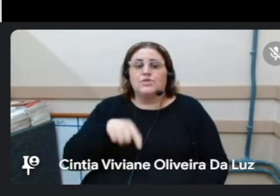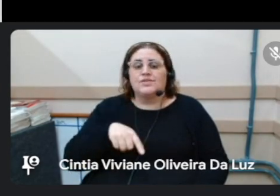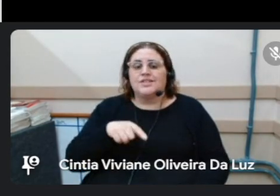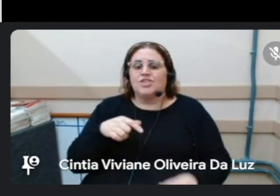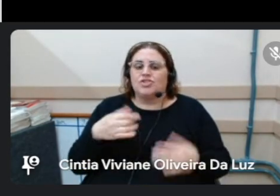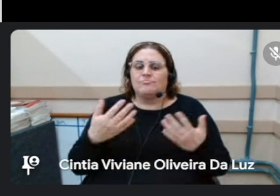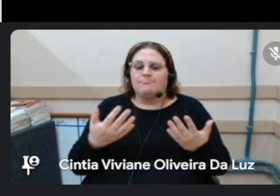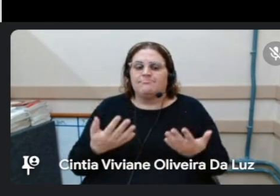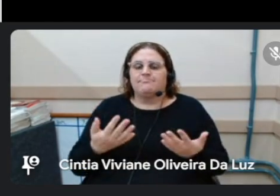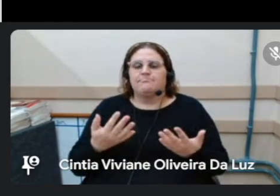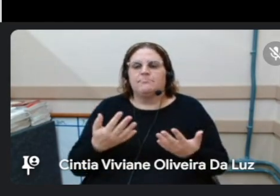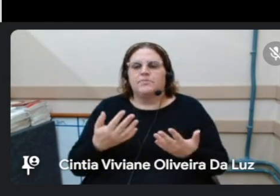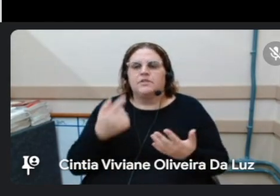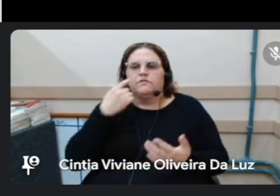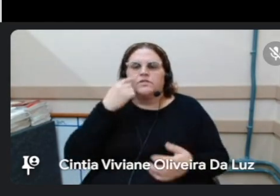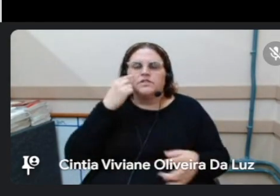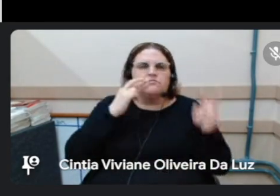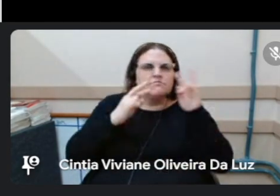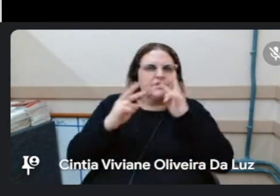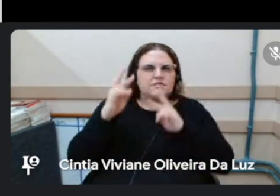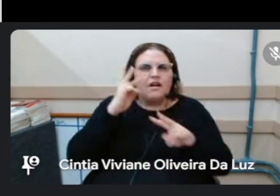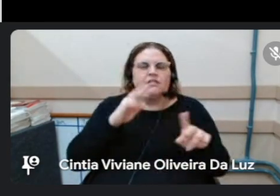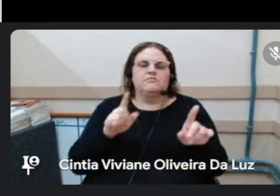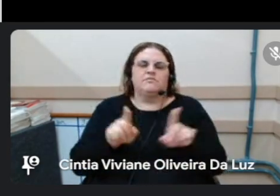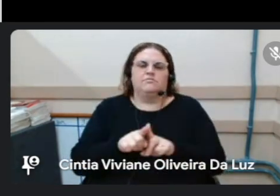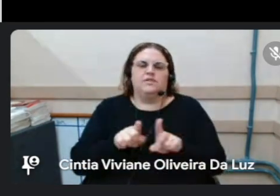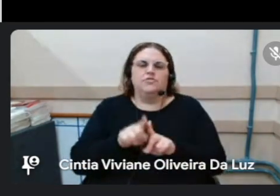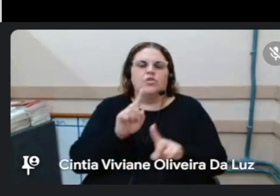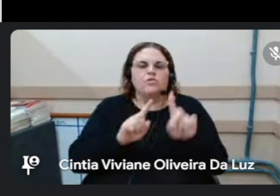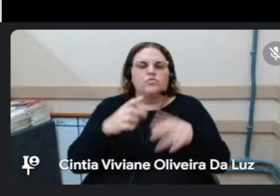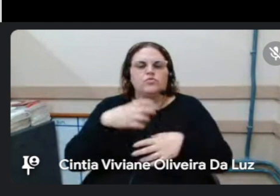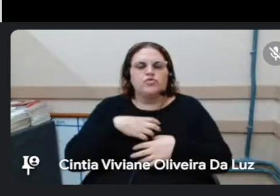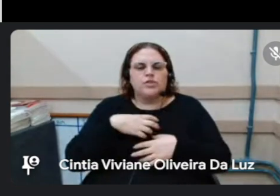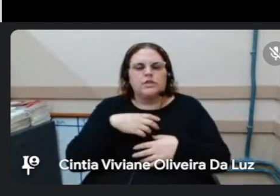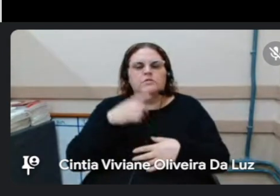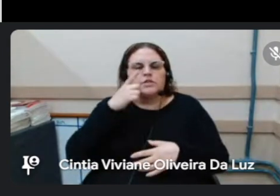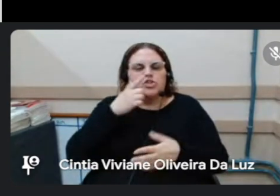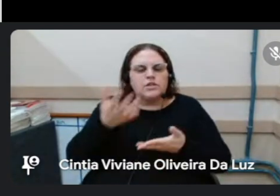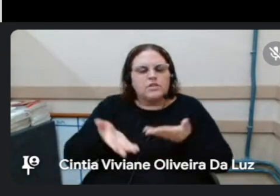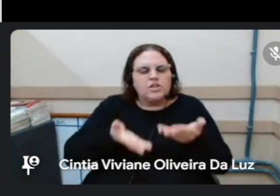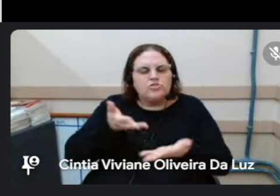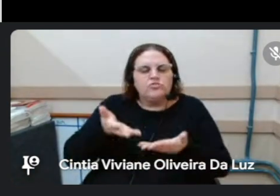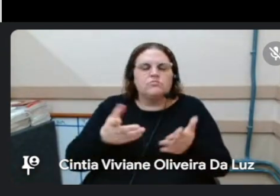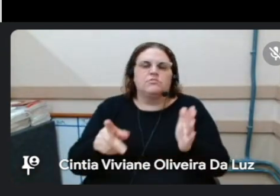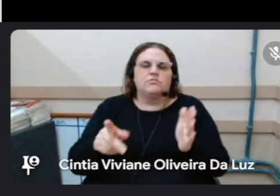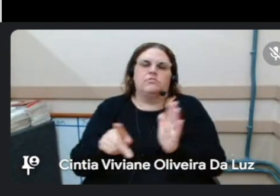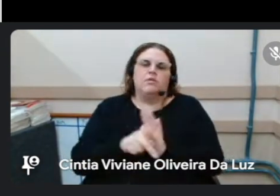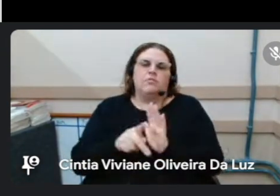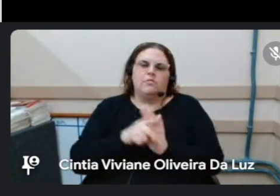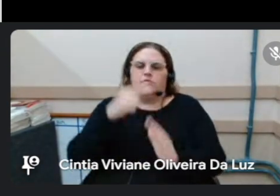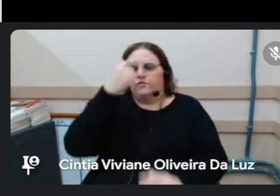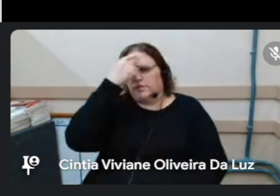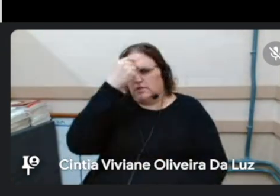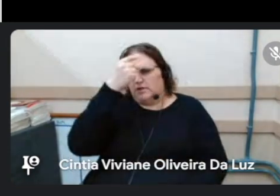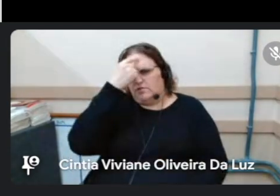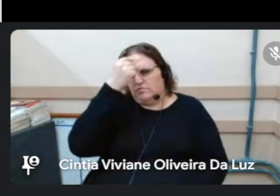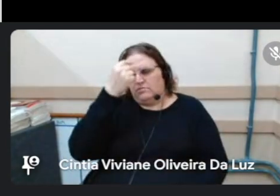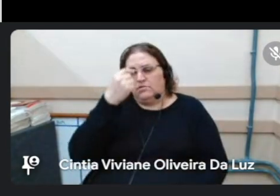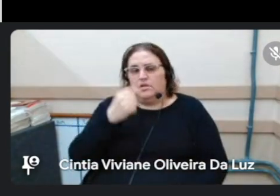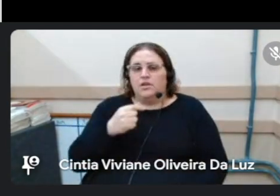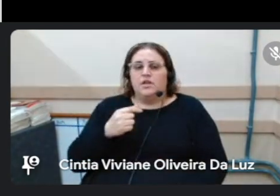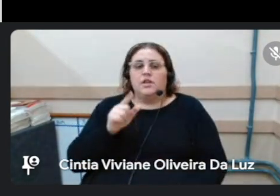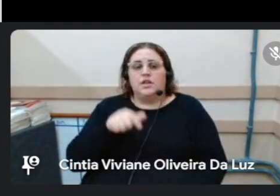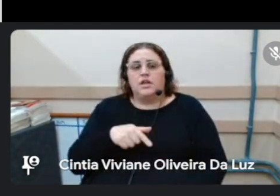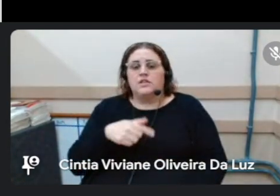visibilizado e isso seja de alguma maneira contemplado pela Universidade né E que essas formas hegemônicas de de